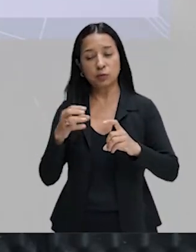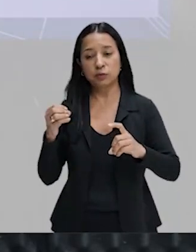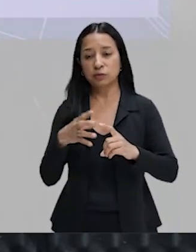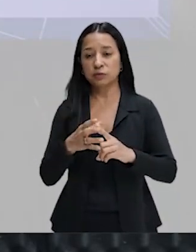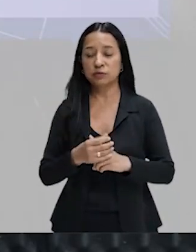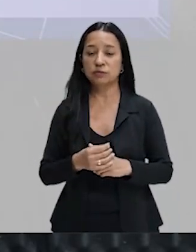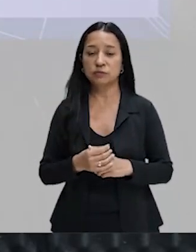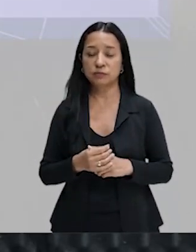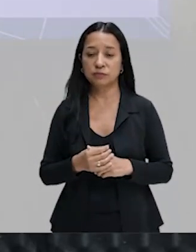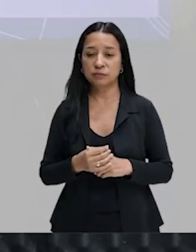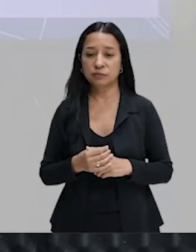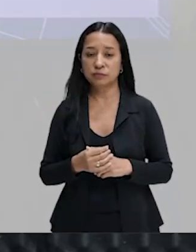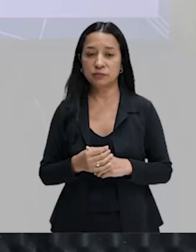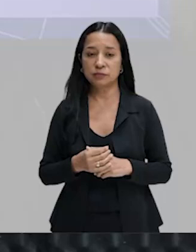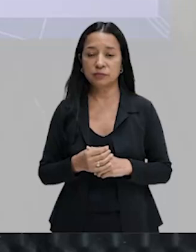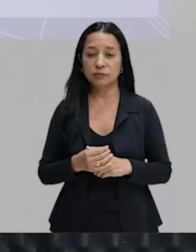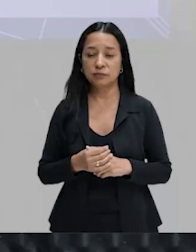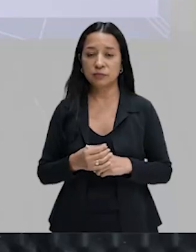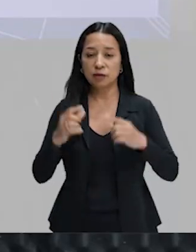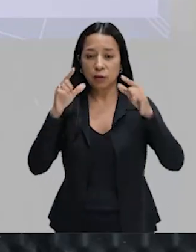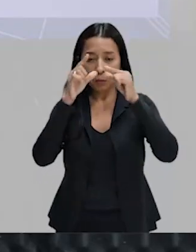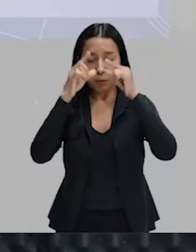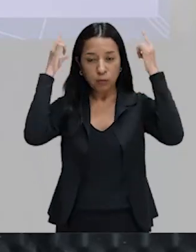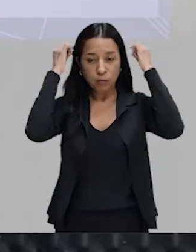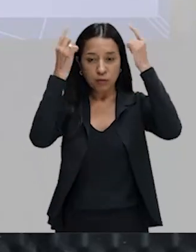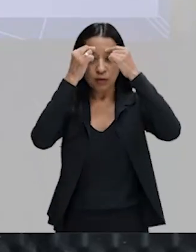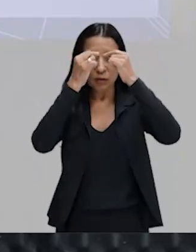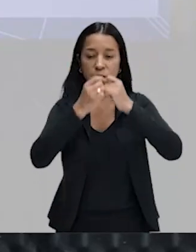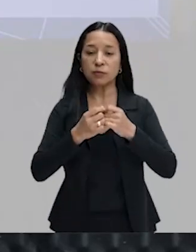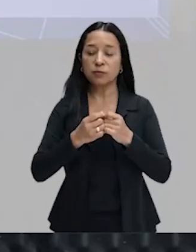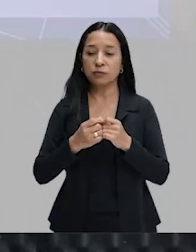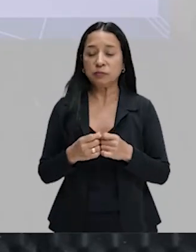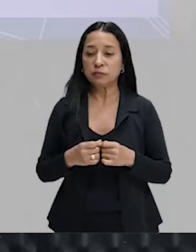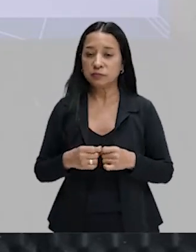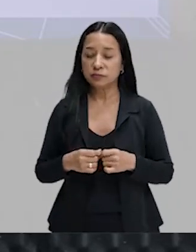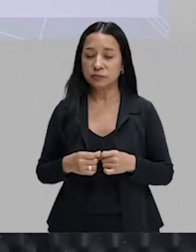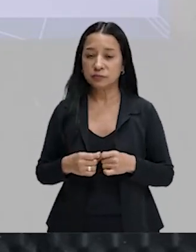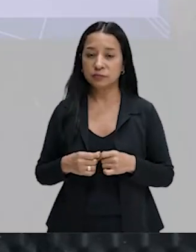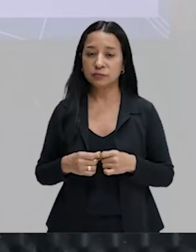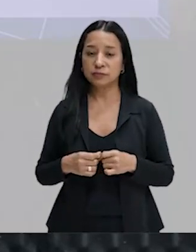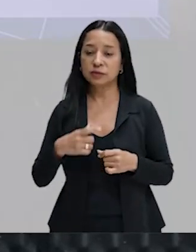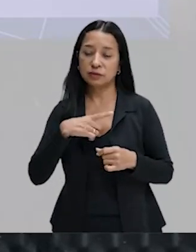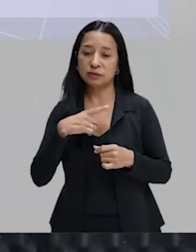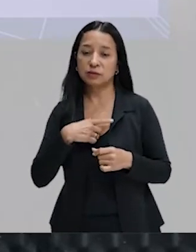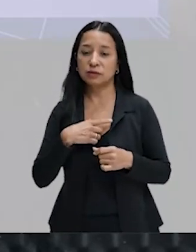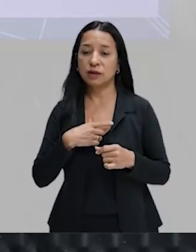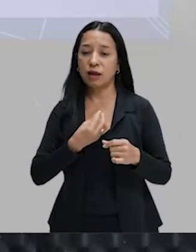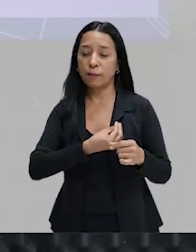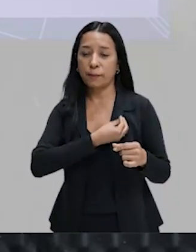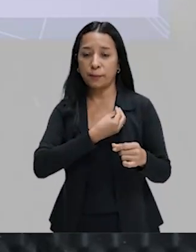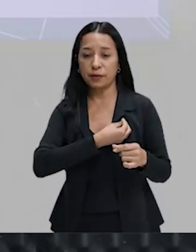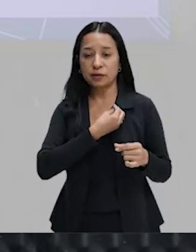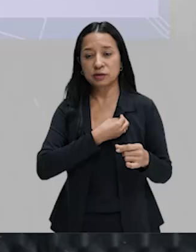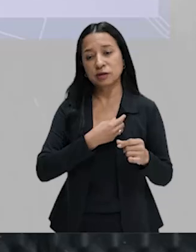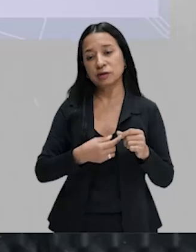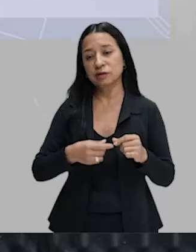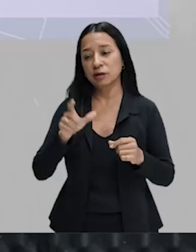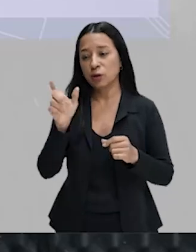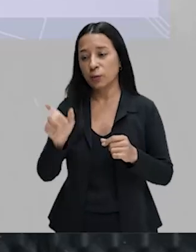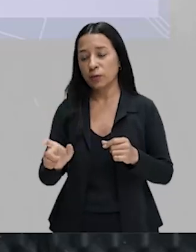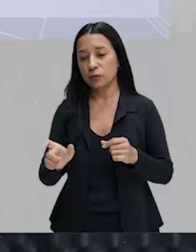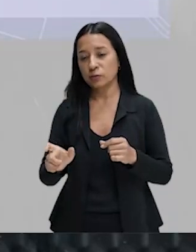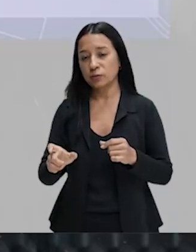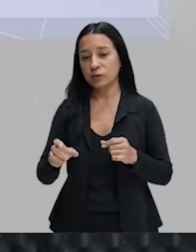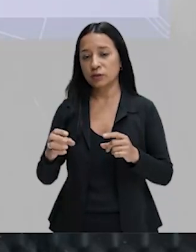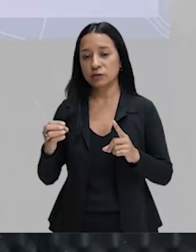do grego e do latino, de Roma e Grécia. Temos presença de personagens mitológicos e temos aqui uma